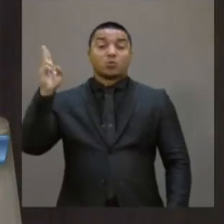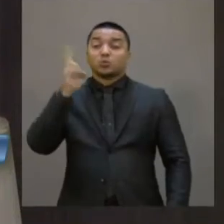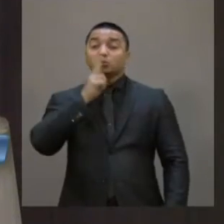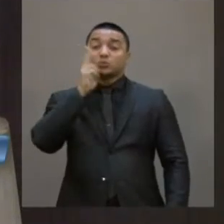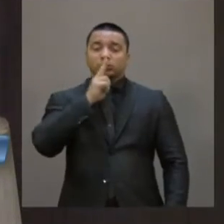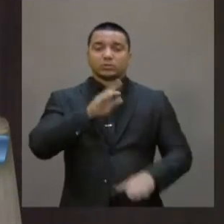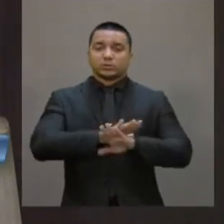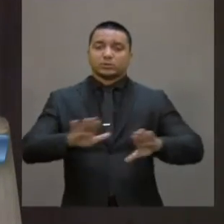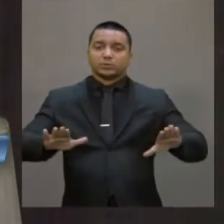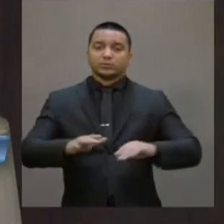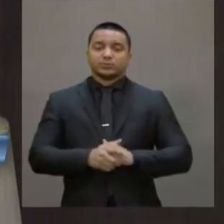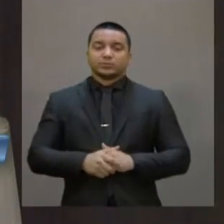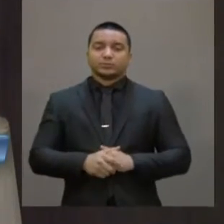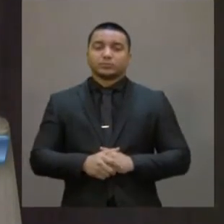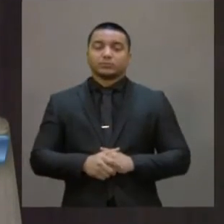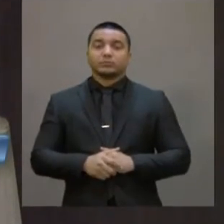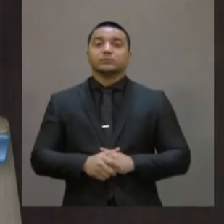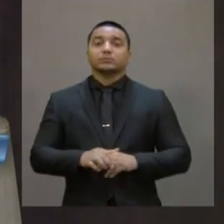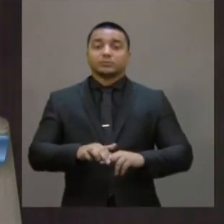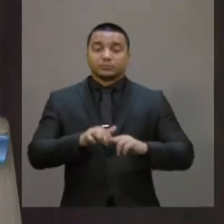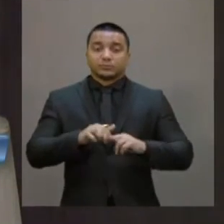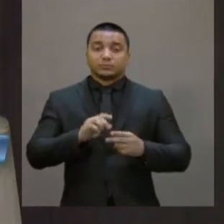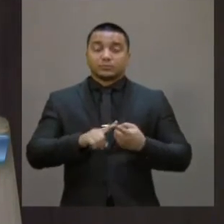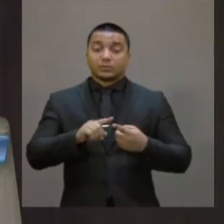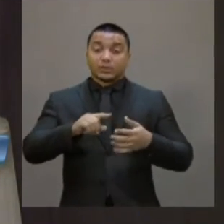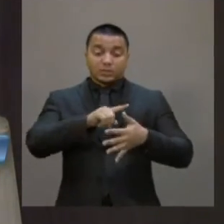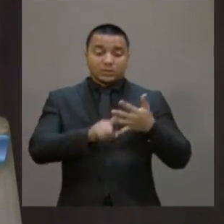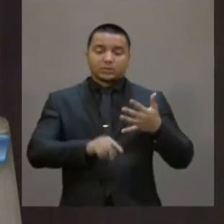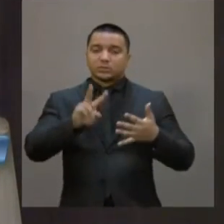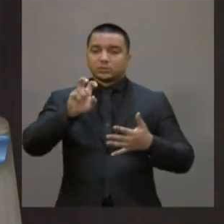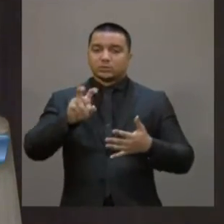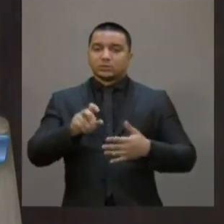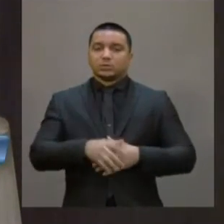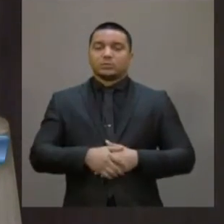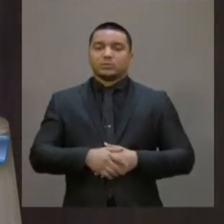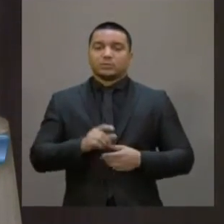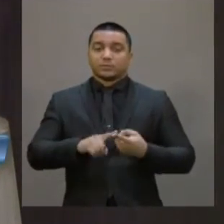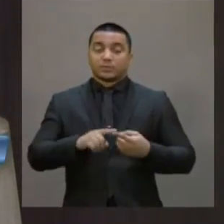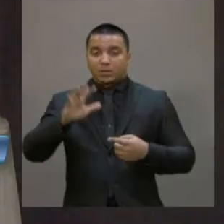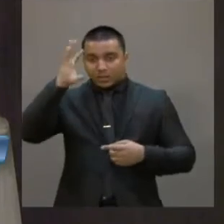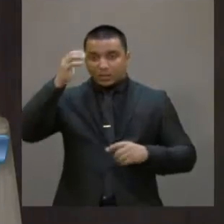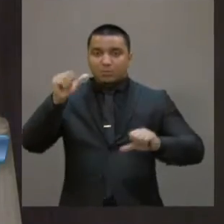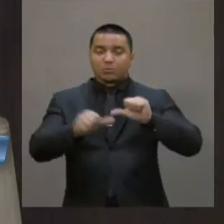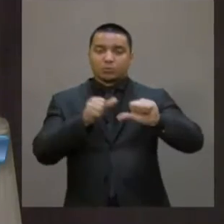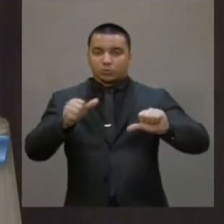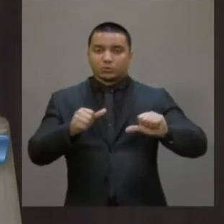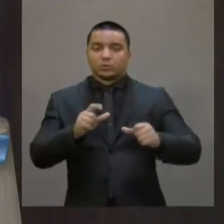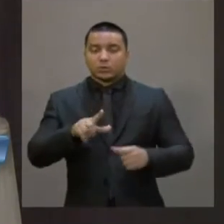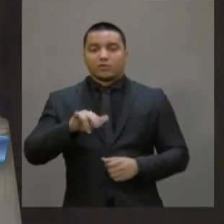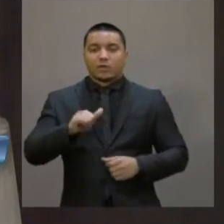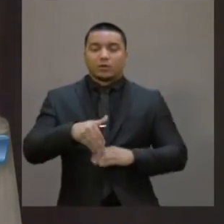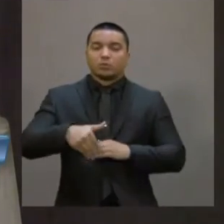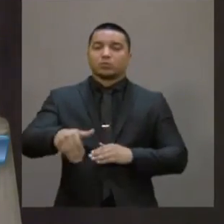emergencial. E assim foram tratados esses 5 temas, é o que eu quero repetir. Mudanças climáticas e o aquecimento global, que vai